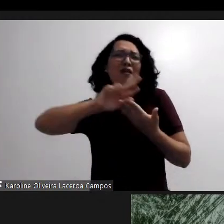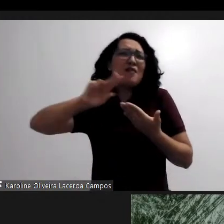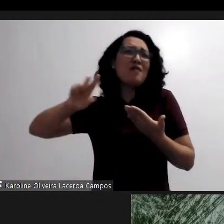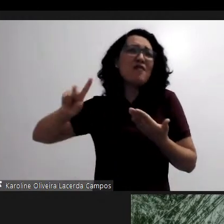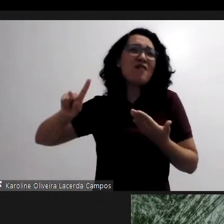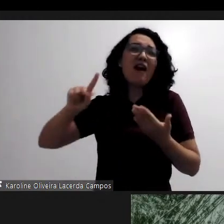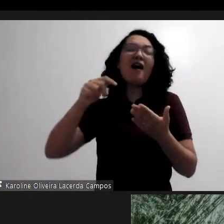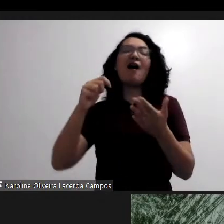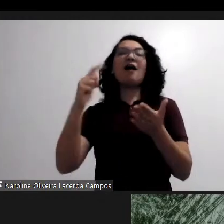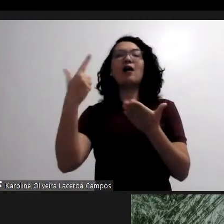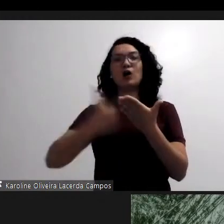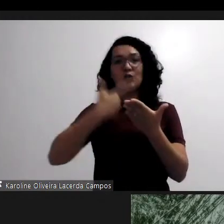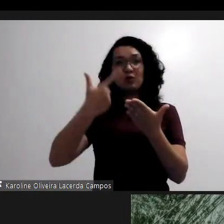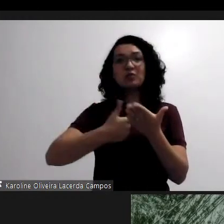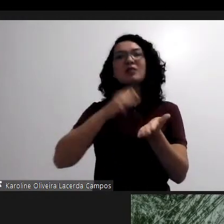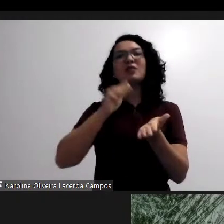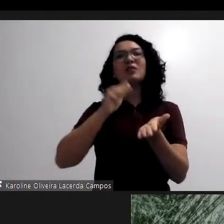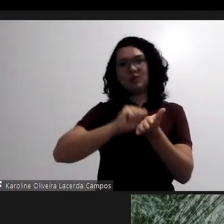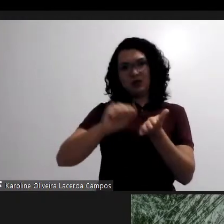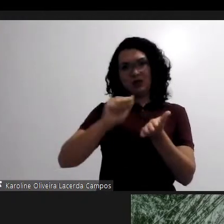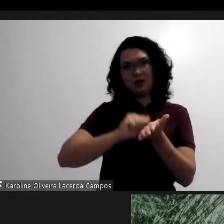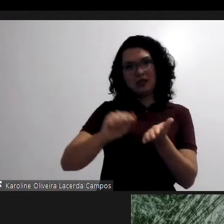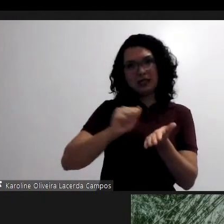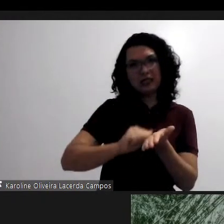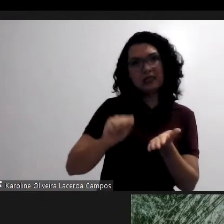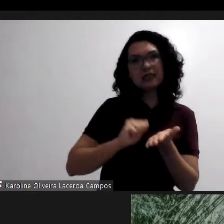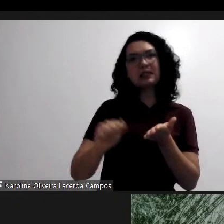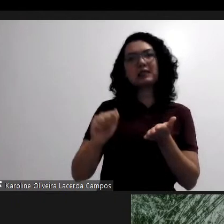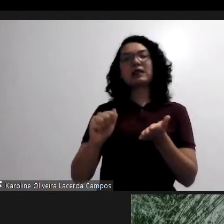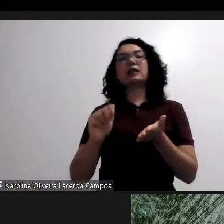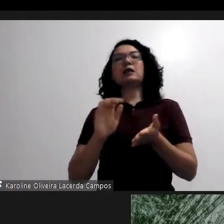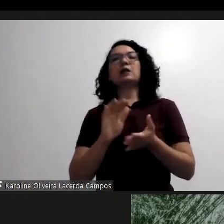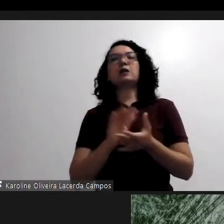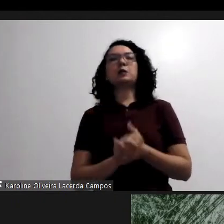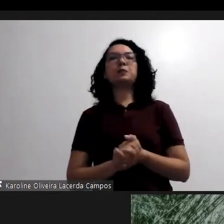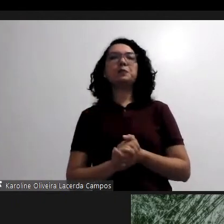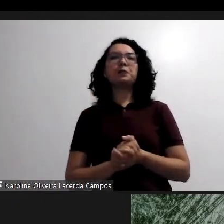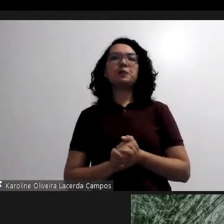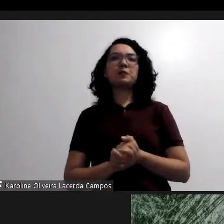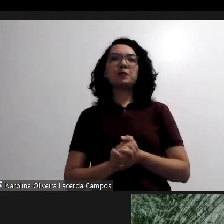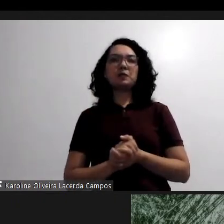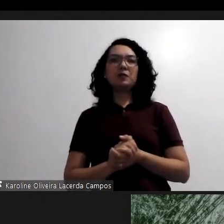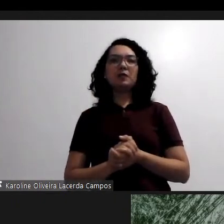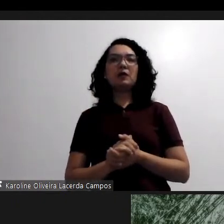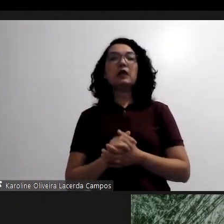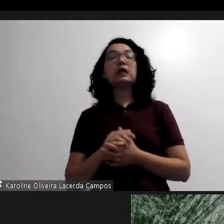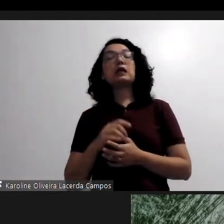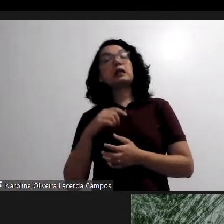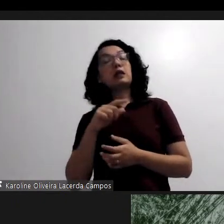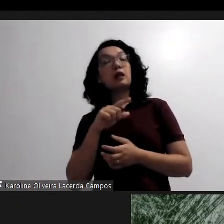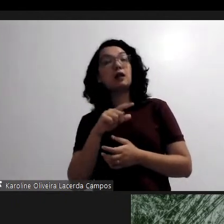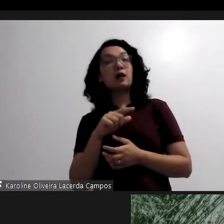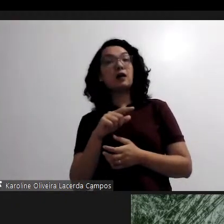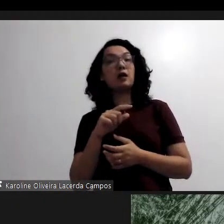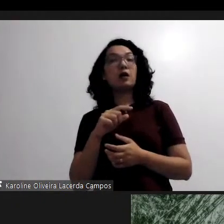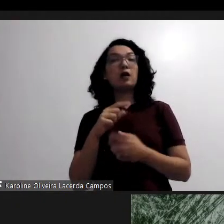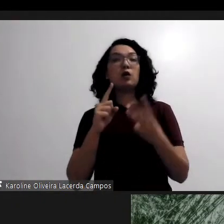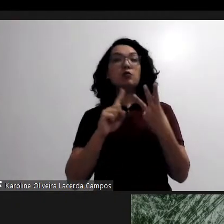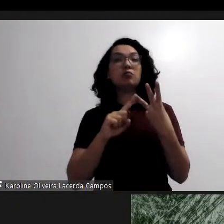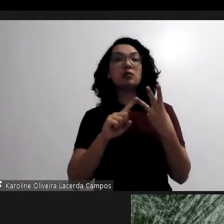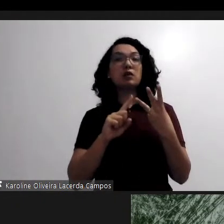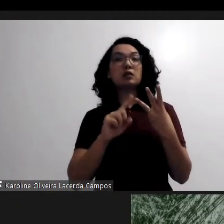Arquiteturas no Brasil, de 1900 a 1990, que é de 2010, Ao Amor do Público,